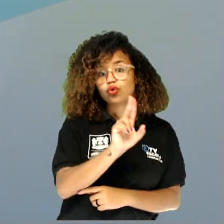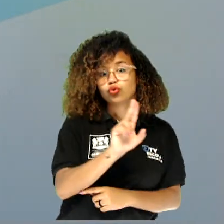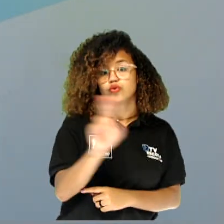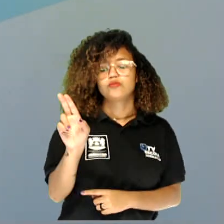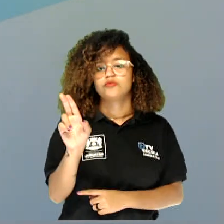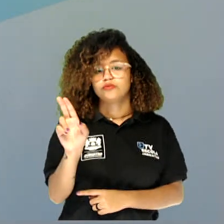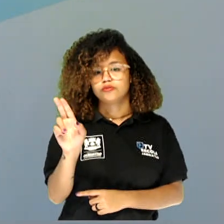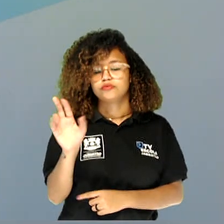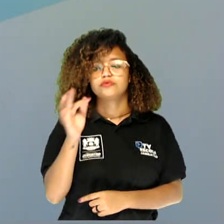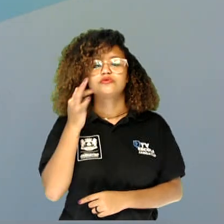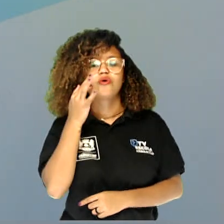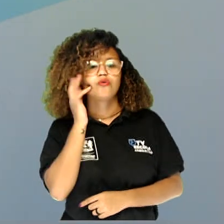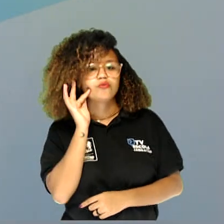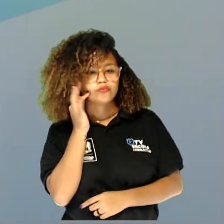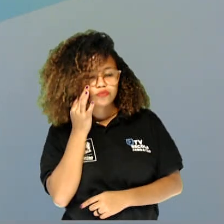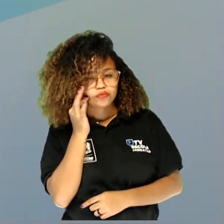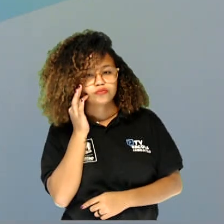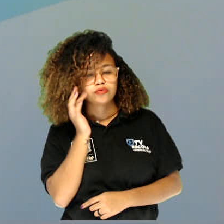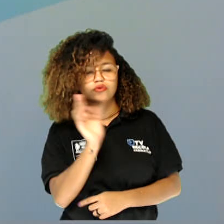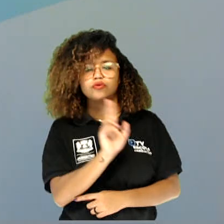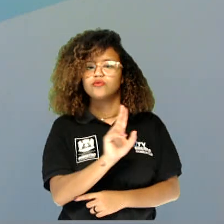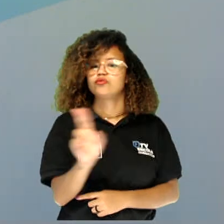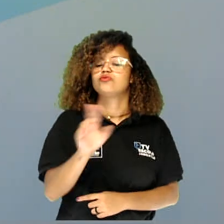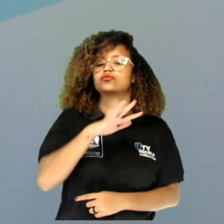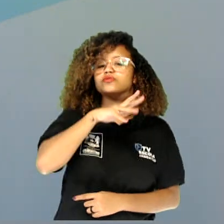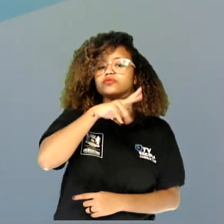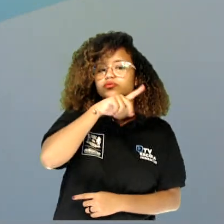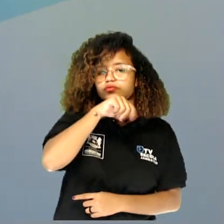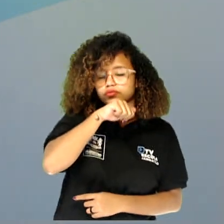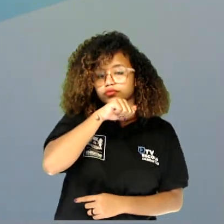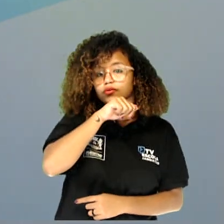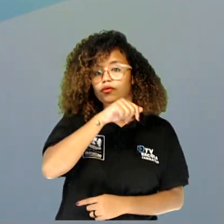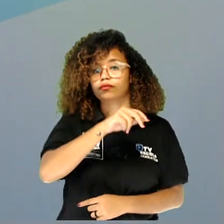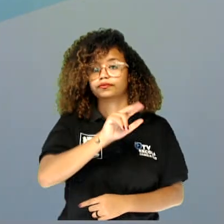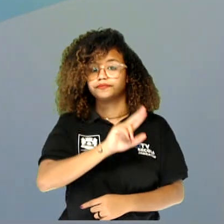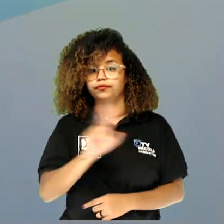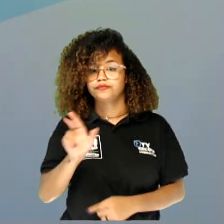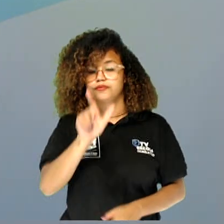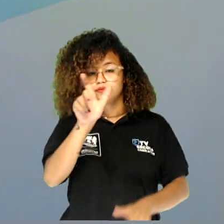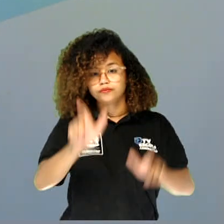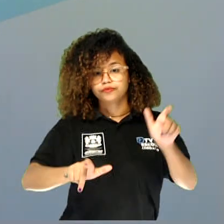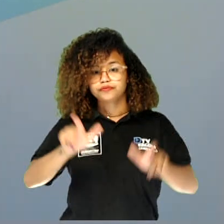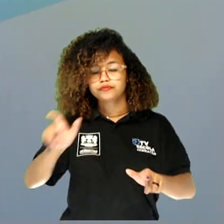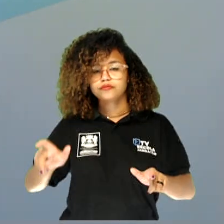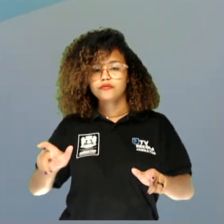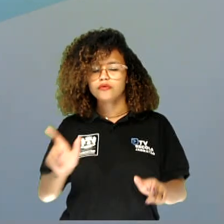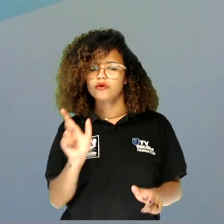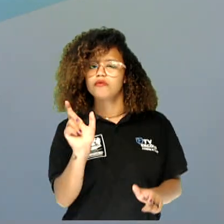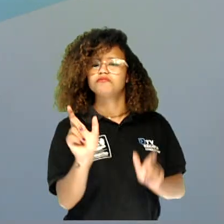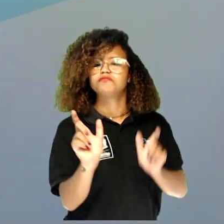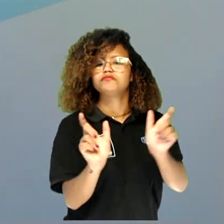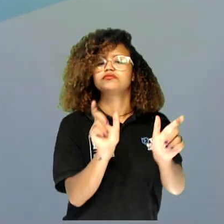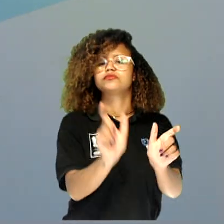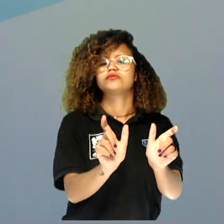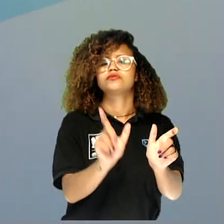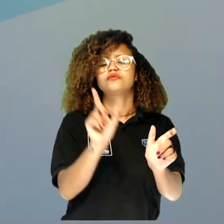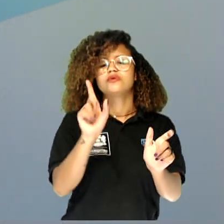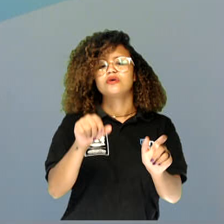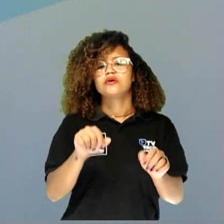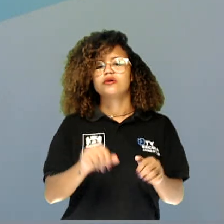de frutas, nome de animal, nome de pessoas. Essas palavras, elas são